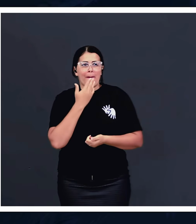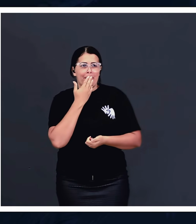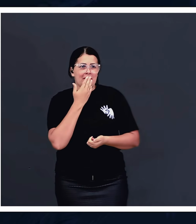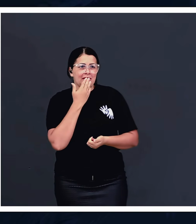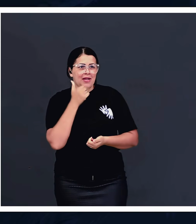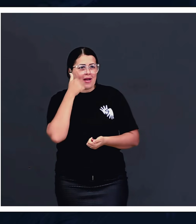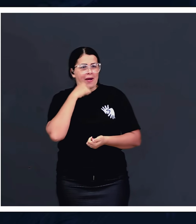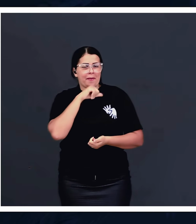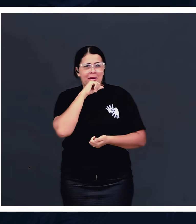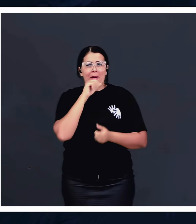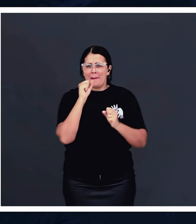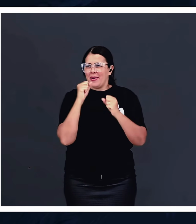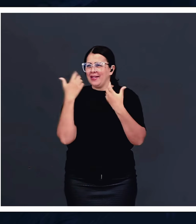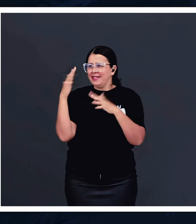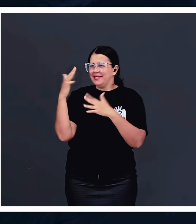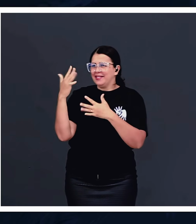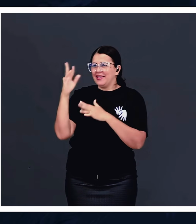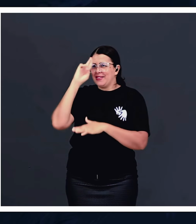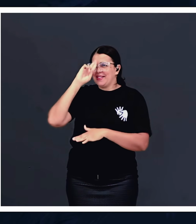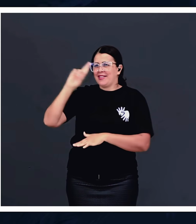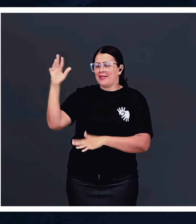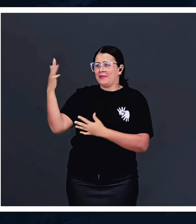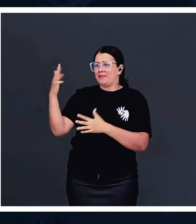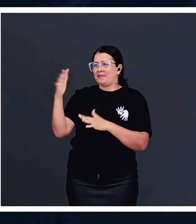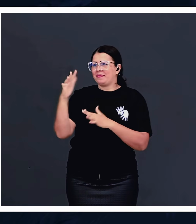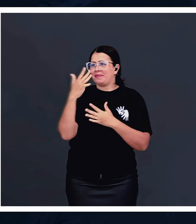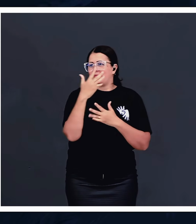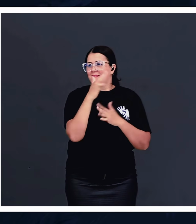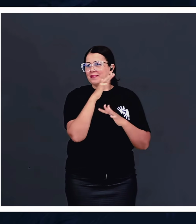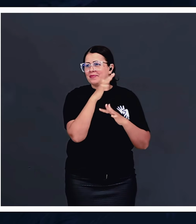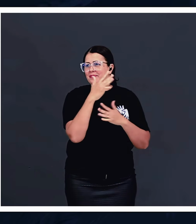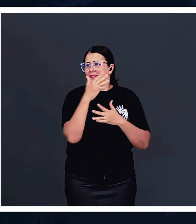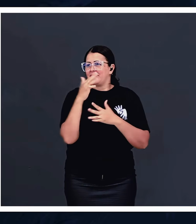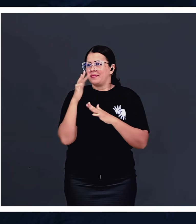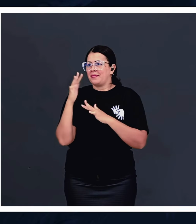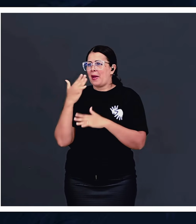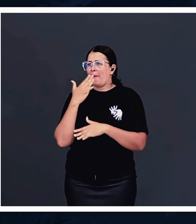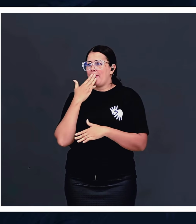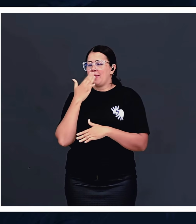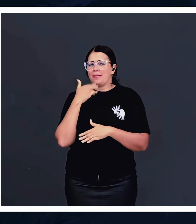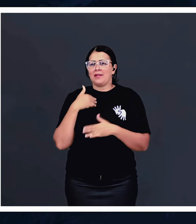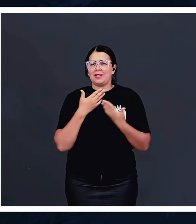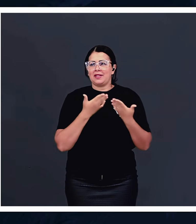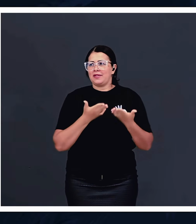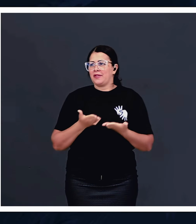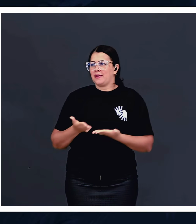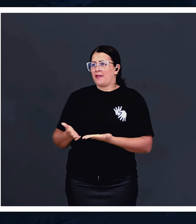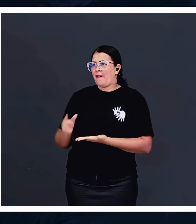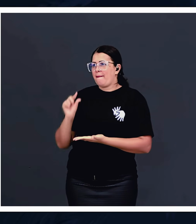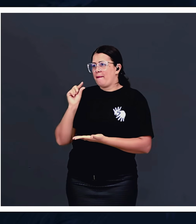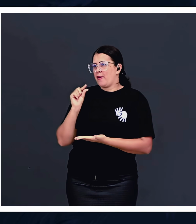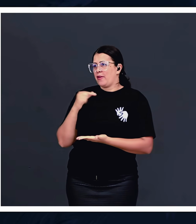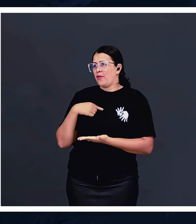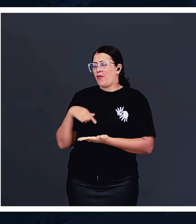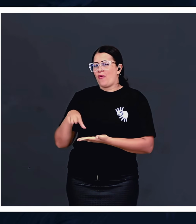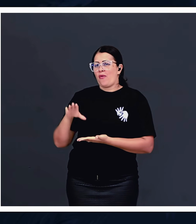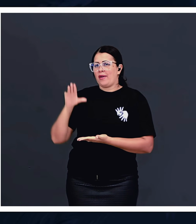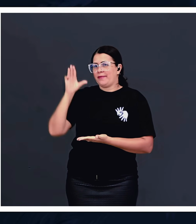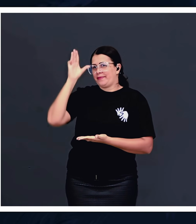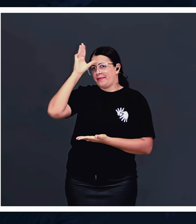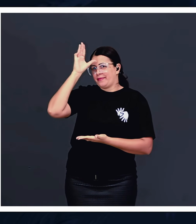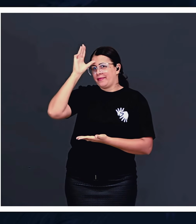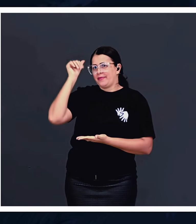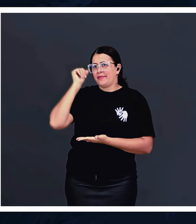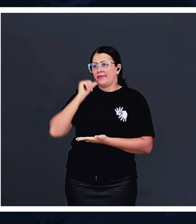à mãe, pode aplaudir o Senhor. Vou pedir à mãe que deixe a criança um pouco com a